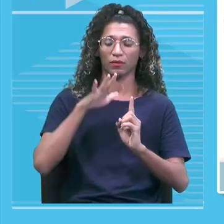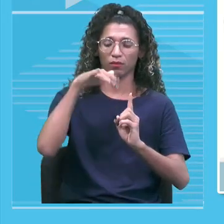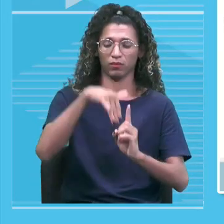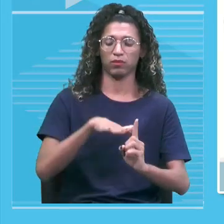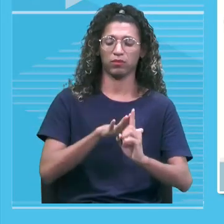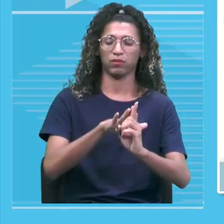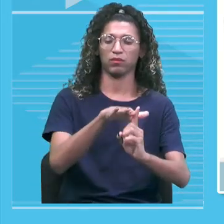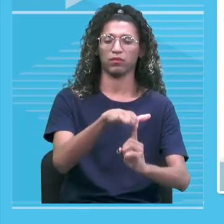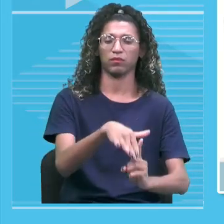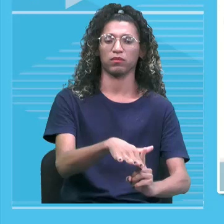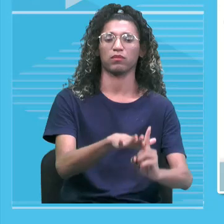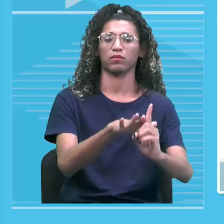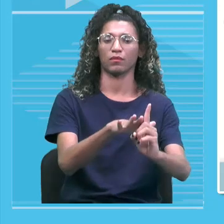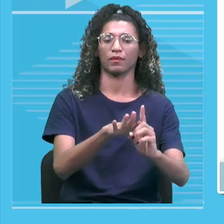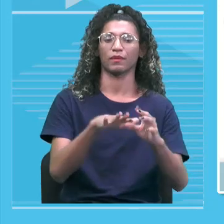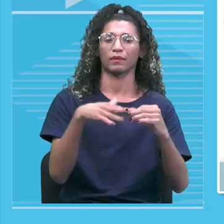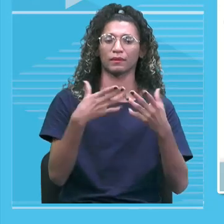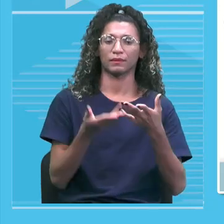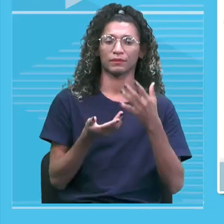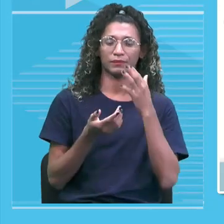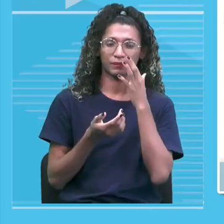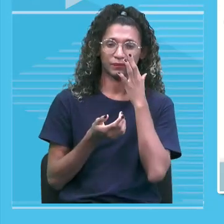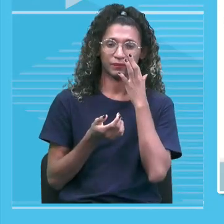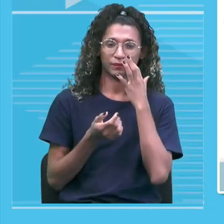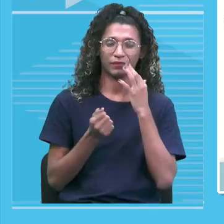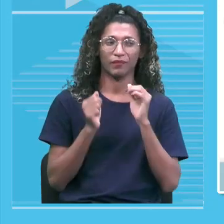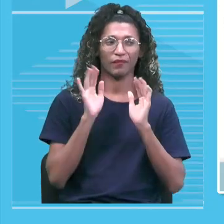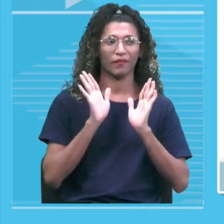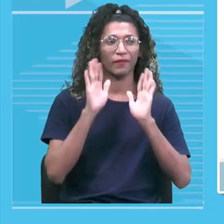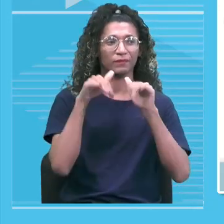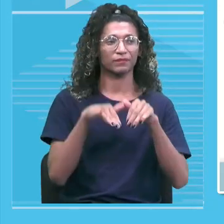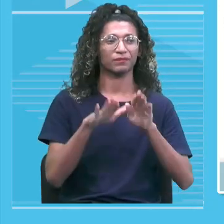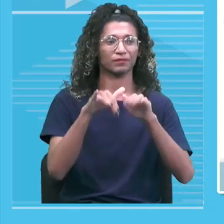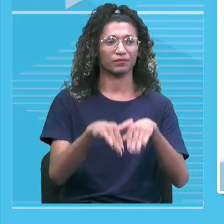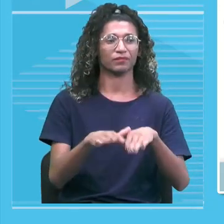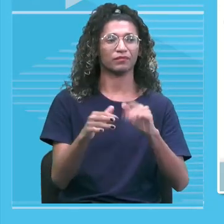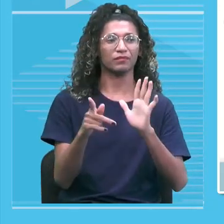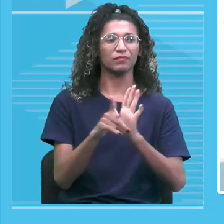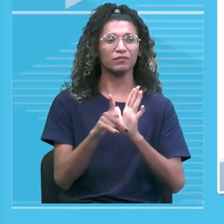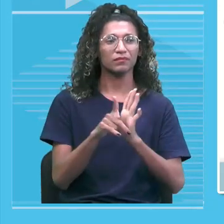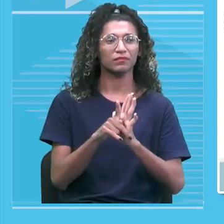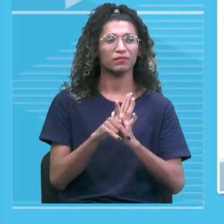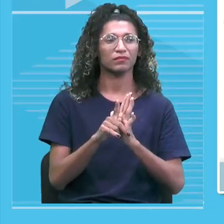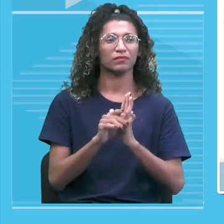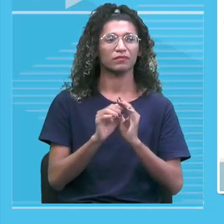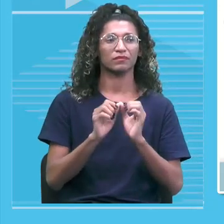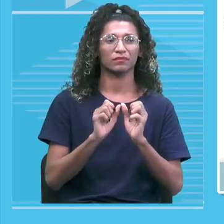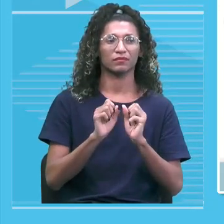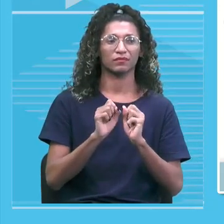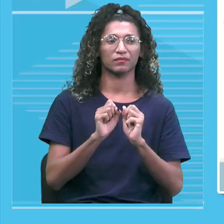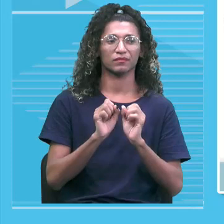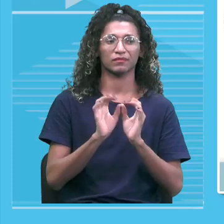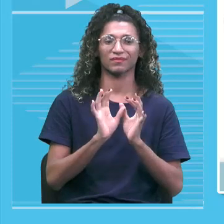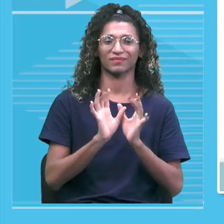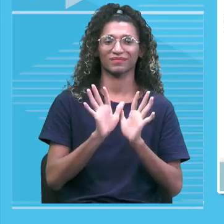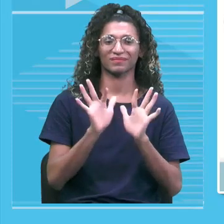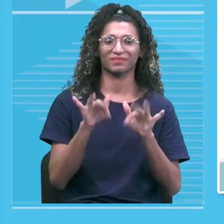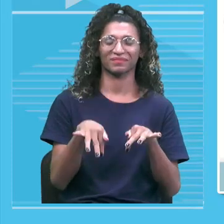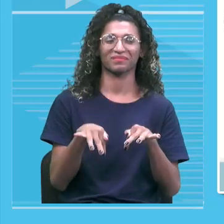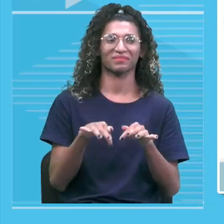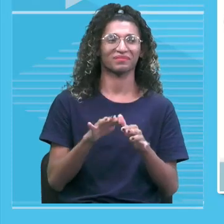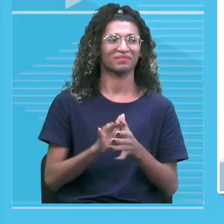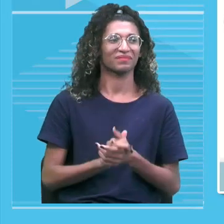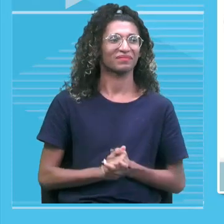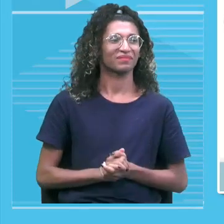então é nesse movimento de ruptura da onda que ela deixa de ser onda como se fosse isso né